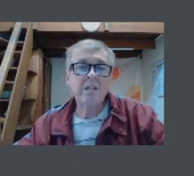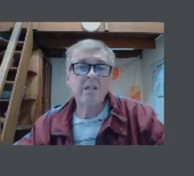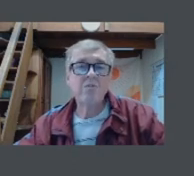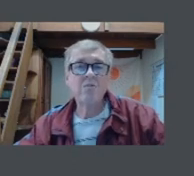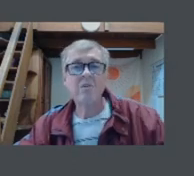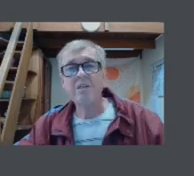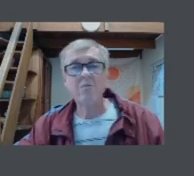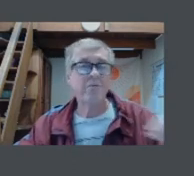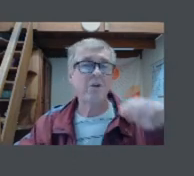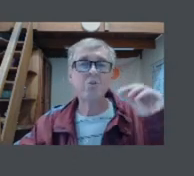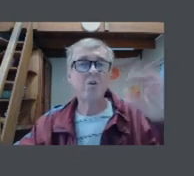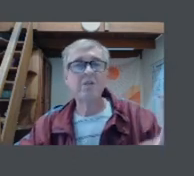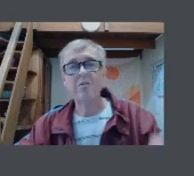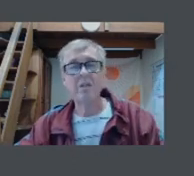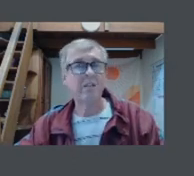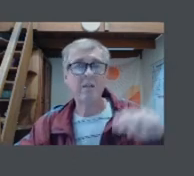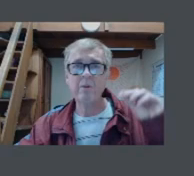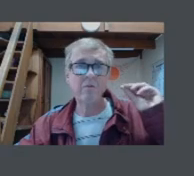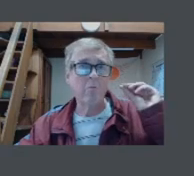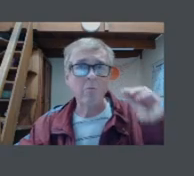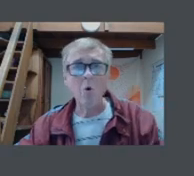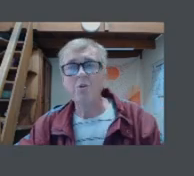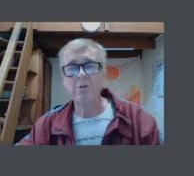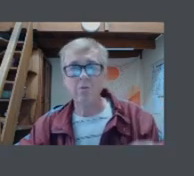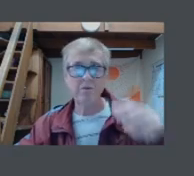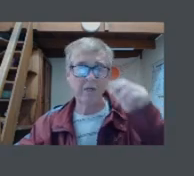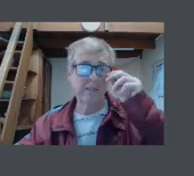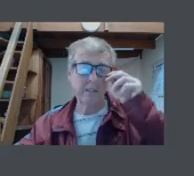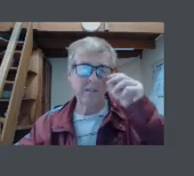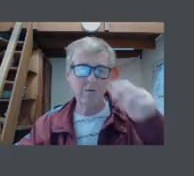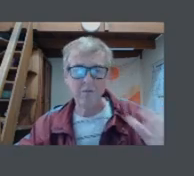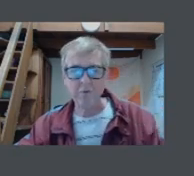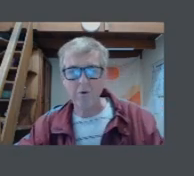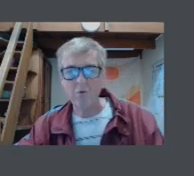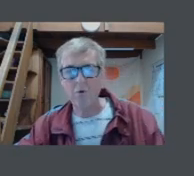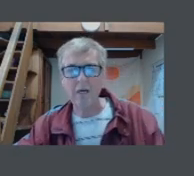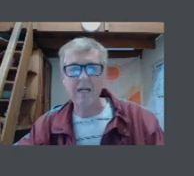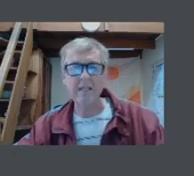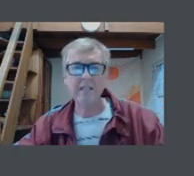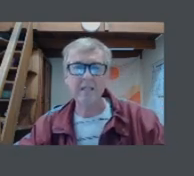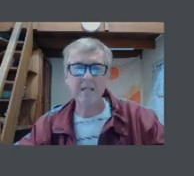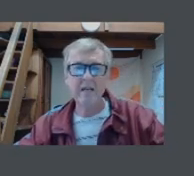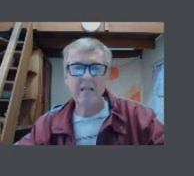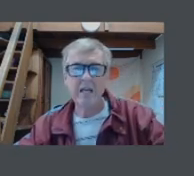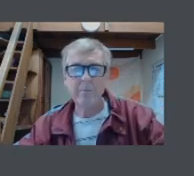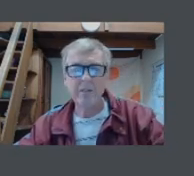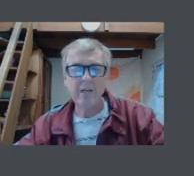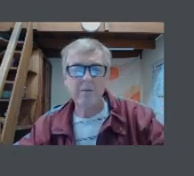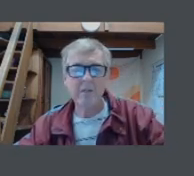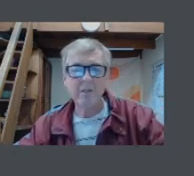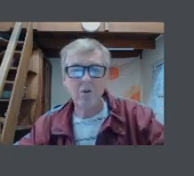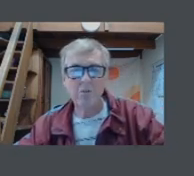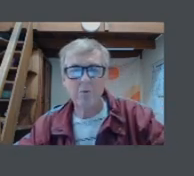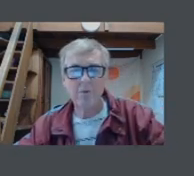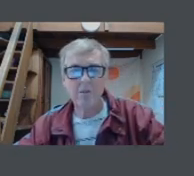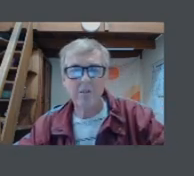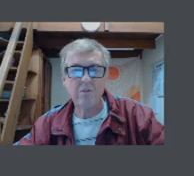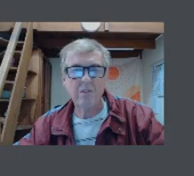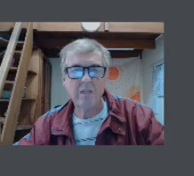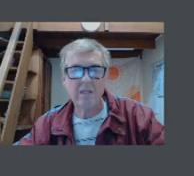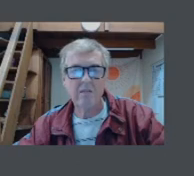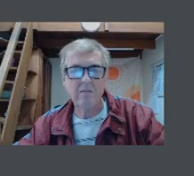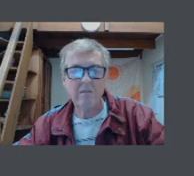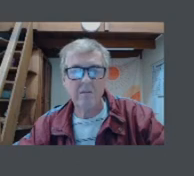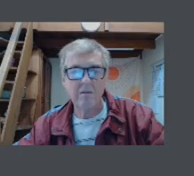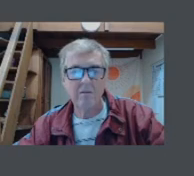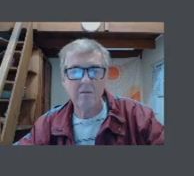públicas e transitam assim não foi só a questão da carteira B teve um monte de modificação foi colocado né e a implantar uma ter escolas